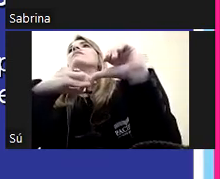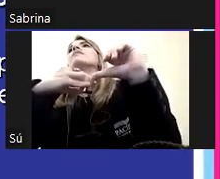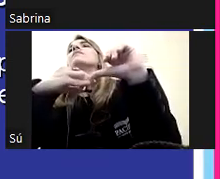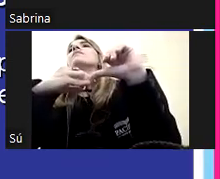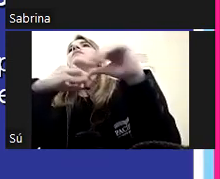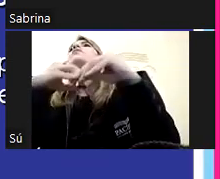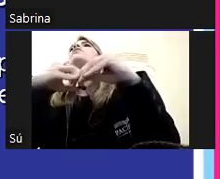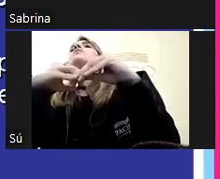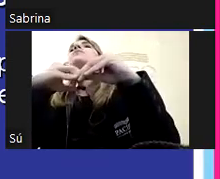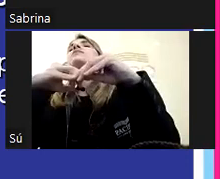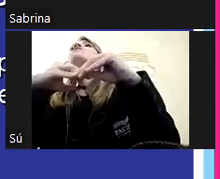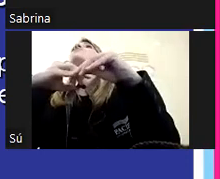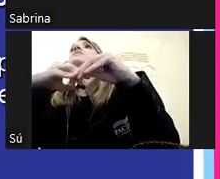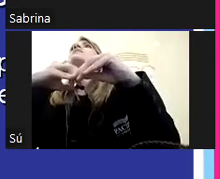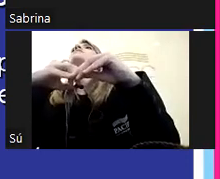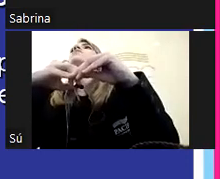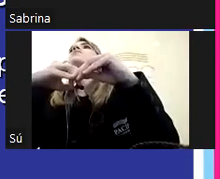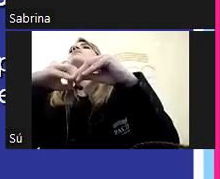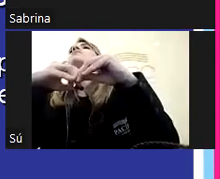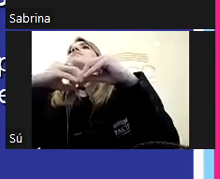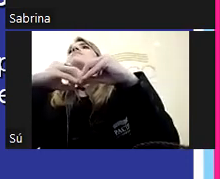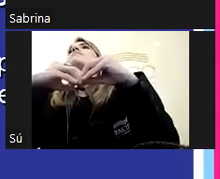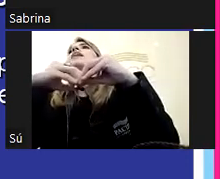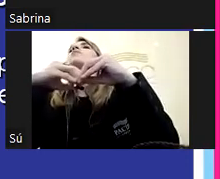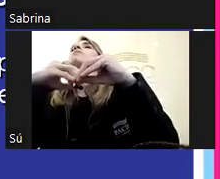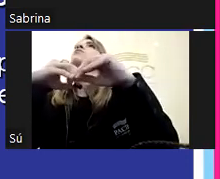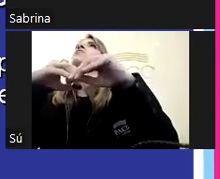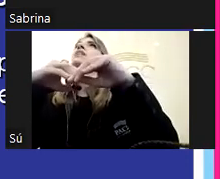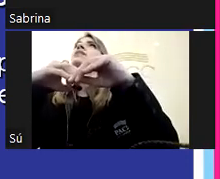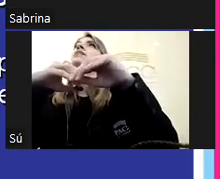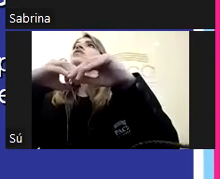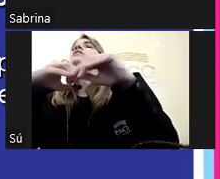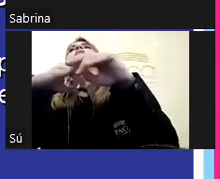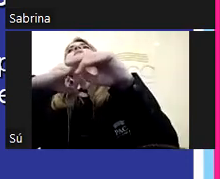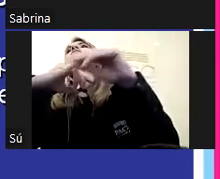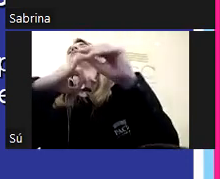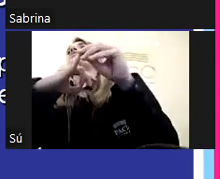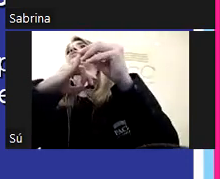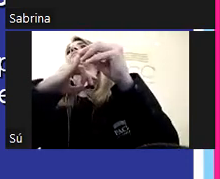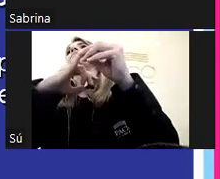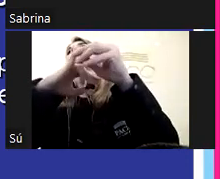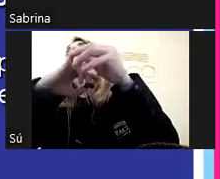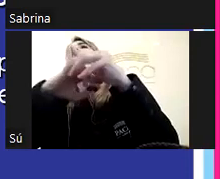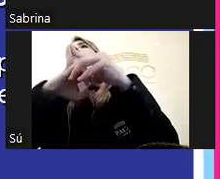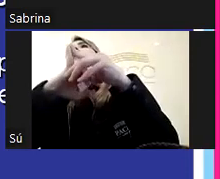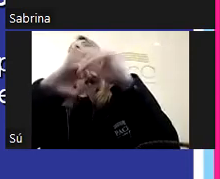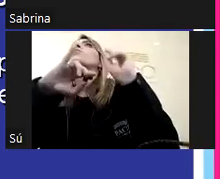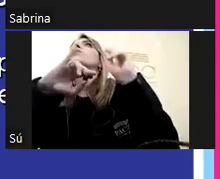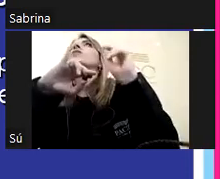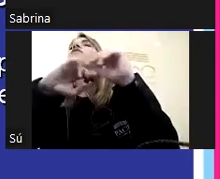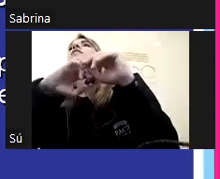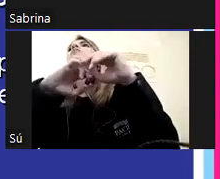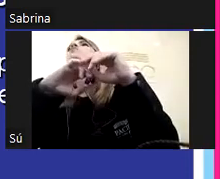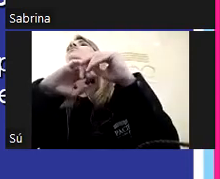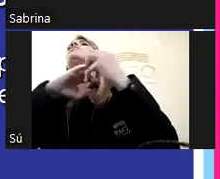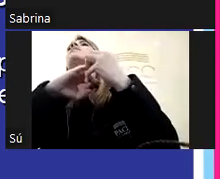estresse. A adrenalina é aquilo que nos irrita. O estresse nos irrita, produz adrenalina e coloca também